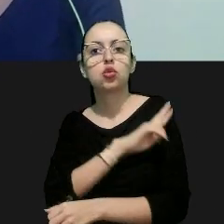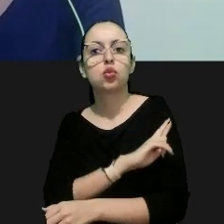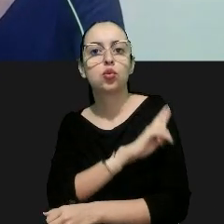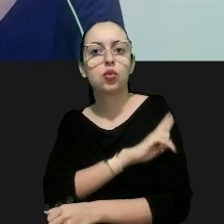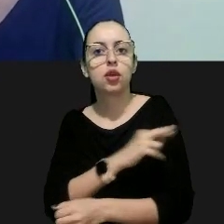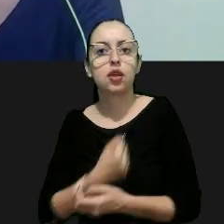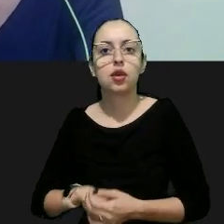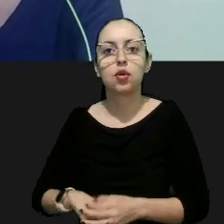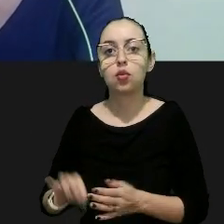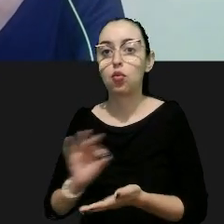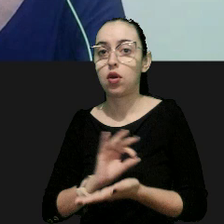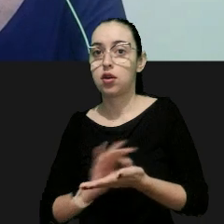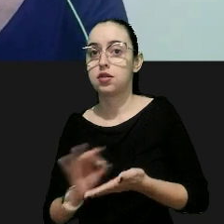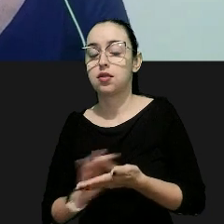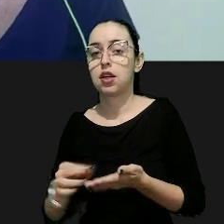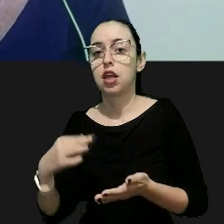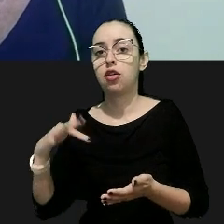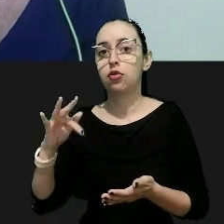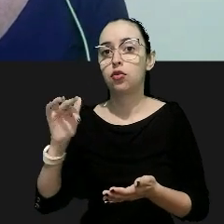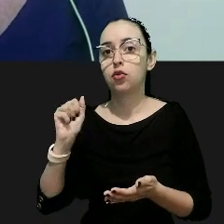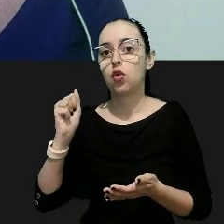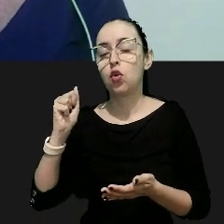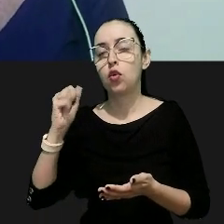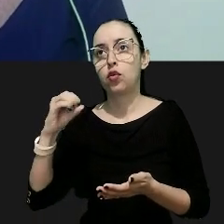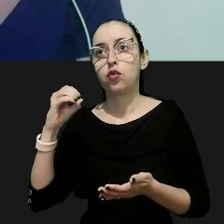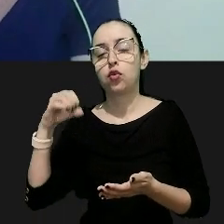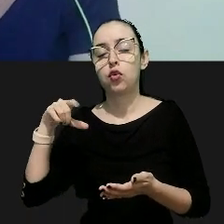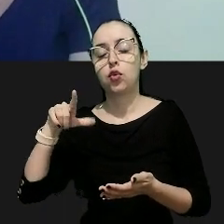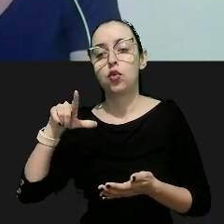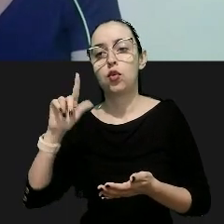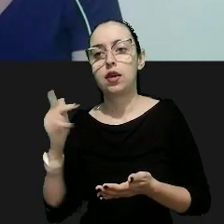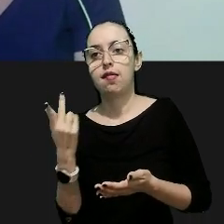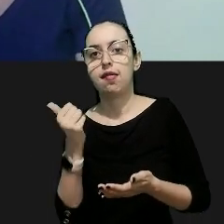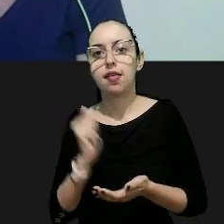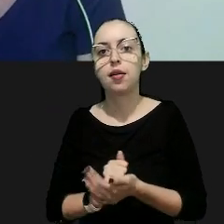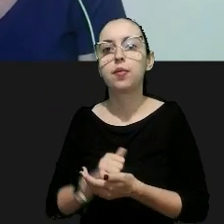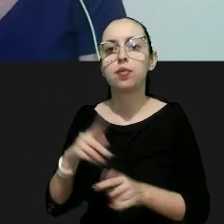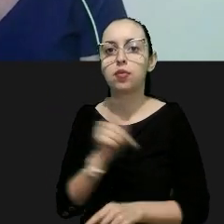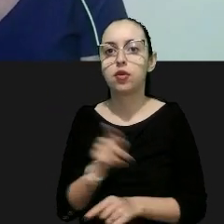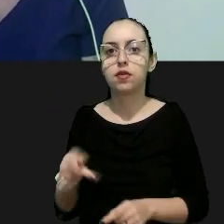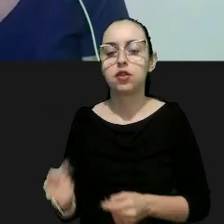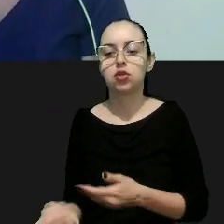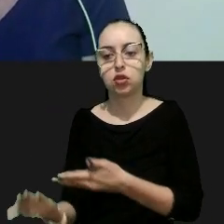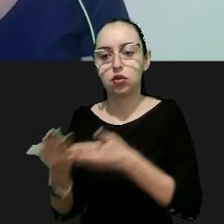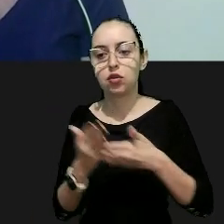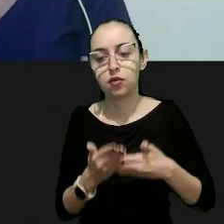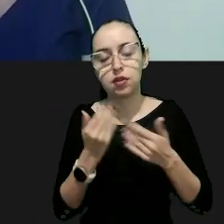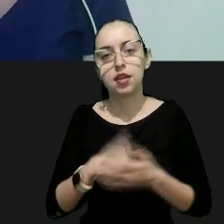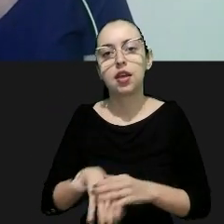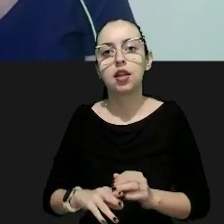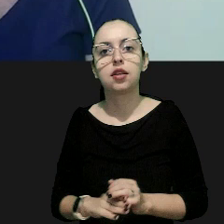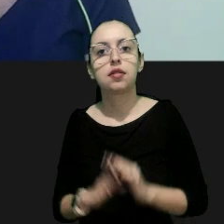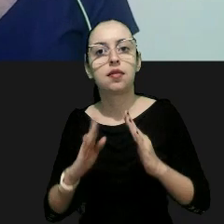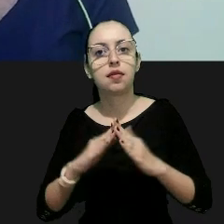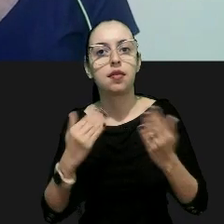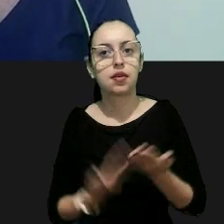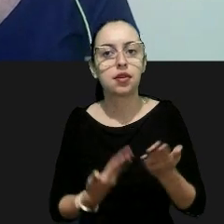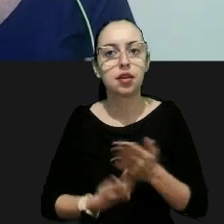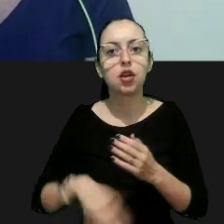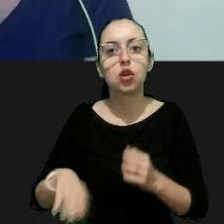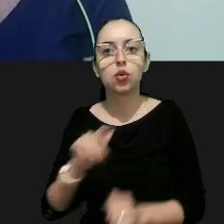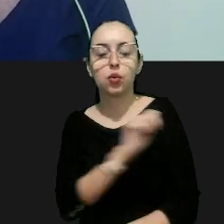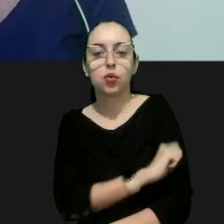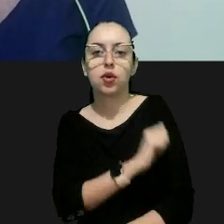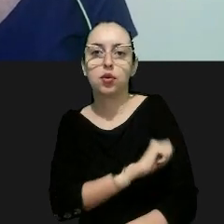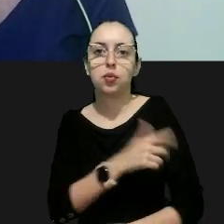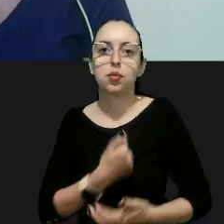do Rio, colunista da Folha desde 2010 e professora convidada também da Casa do Saber do Rio de Janeiro.